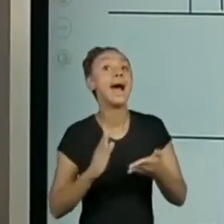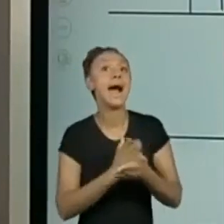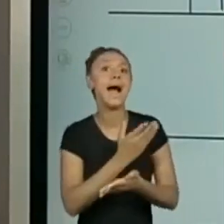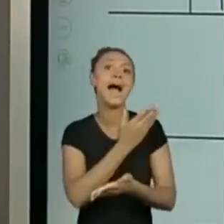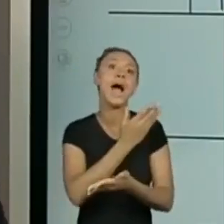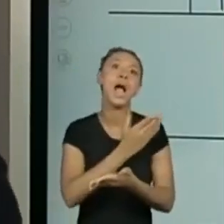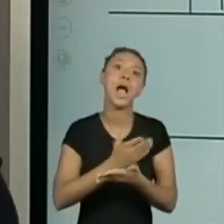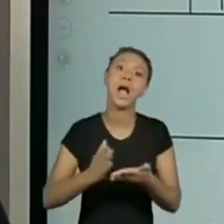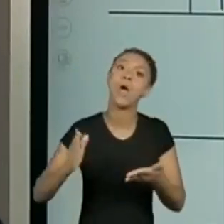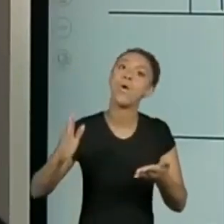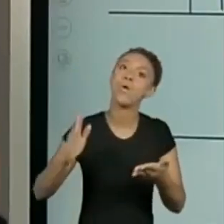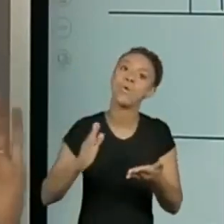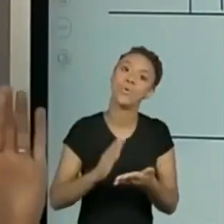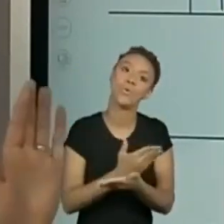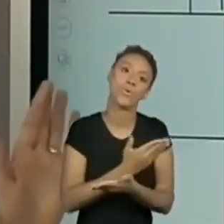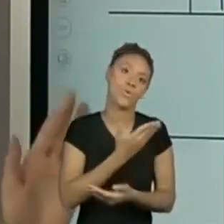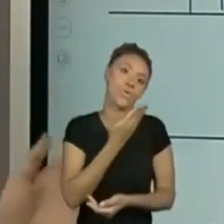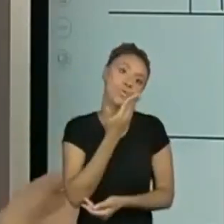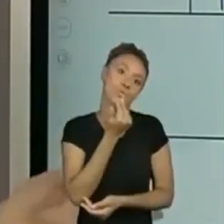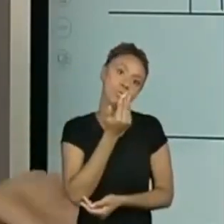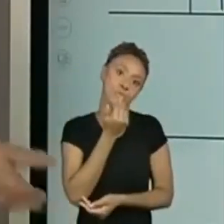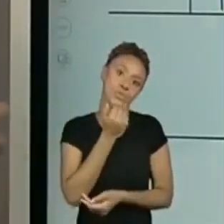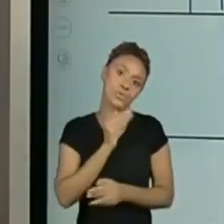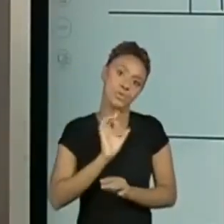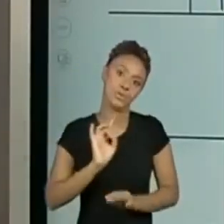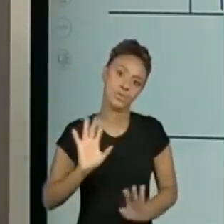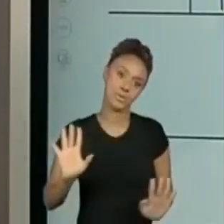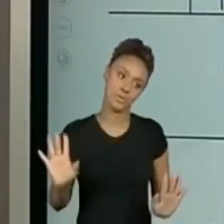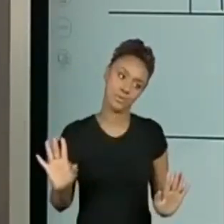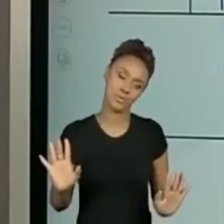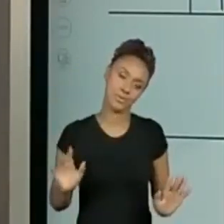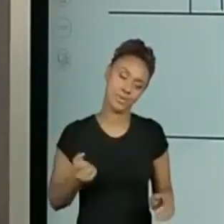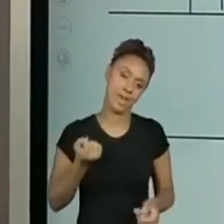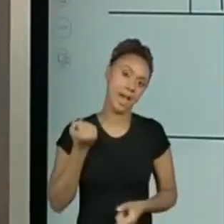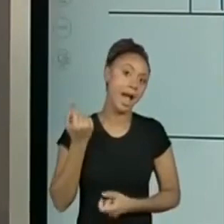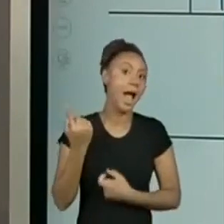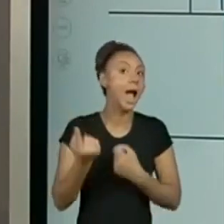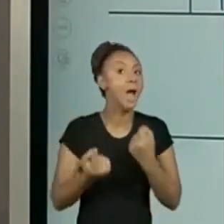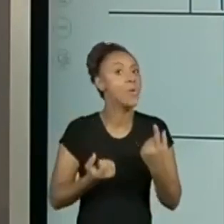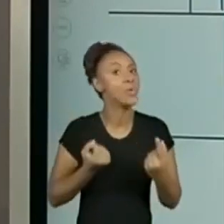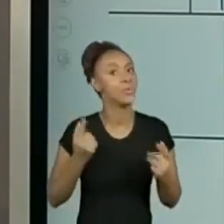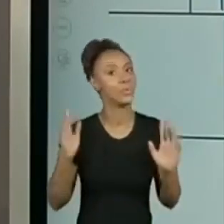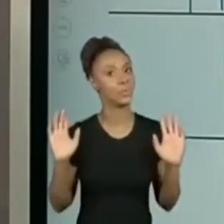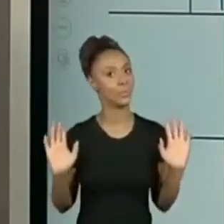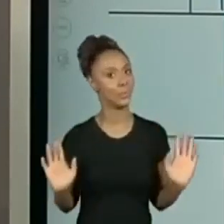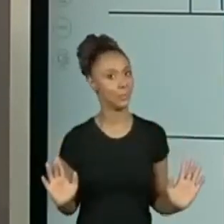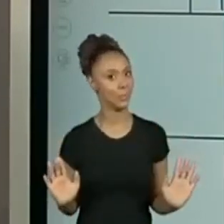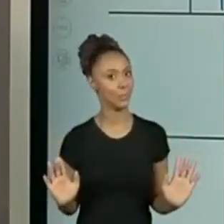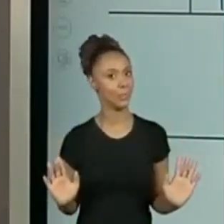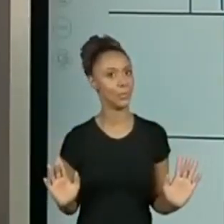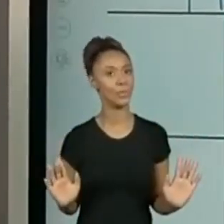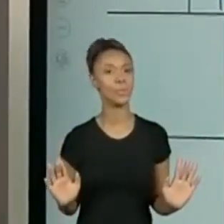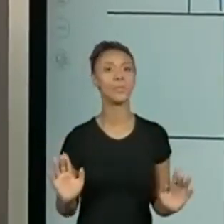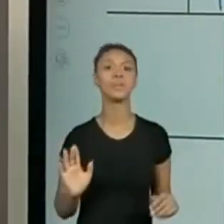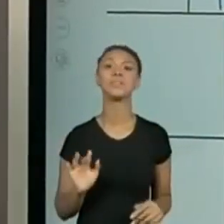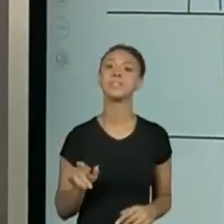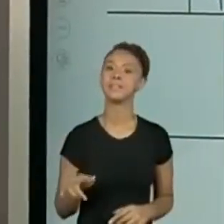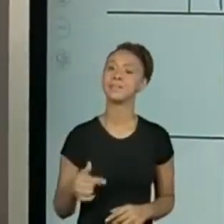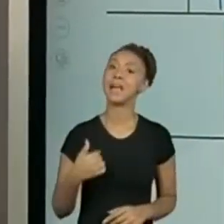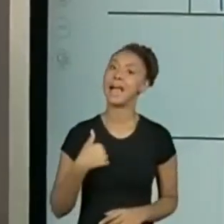está usando todas para trabalhar tá a escrita. A gente está usando todas para usar a escrita. Pra até porque a professora Kelly escrita. Gosta muito de um prato